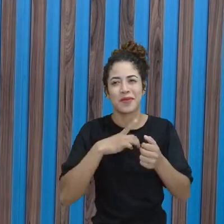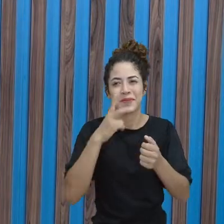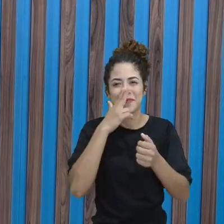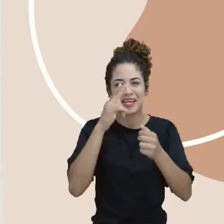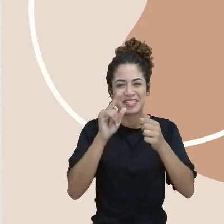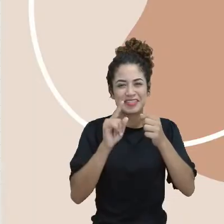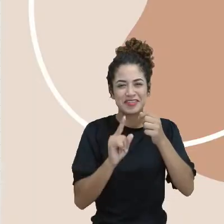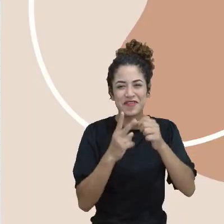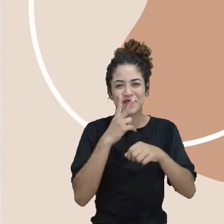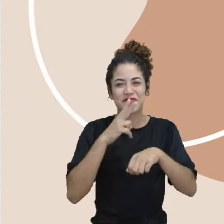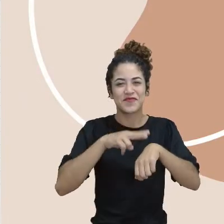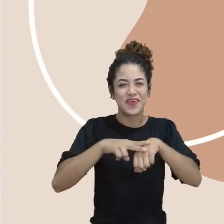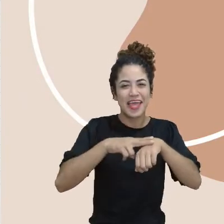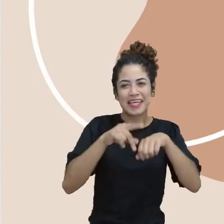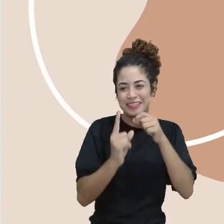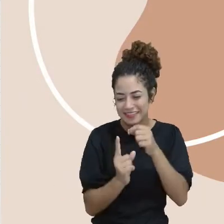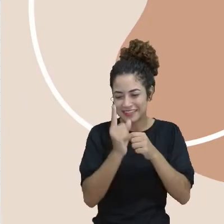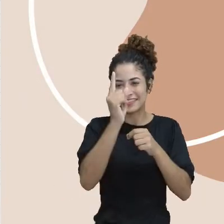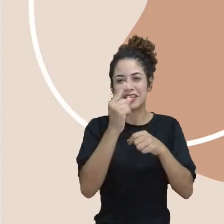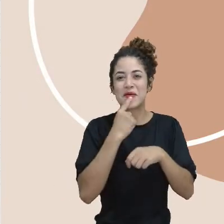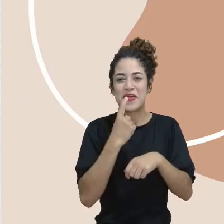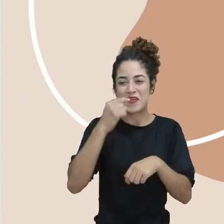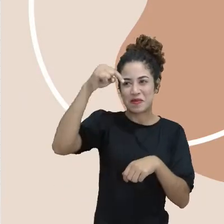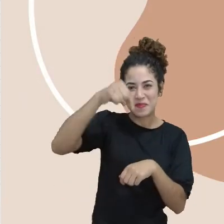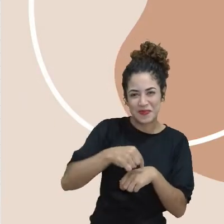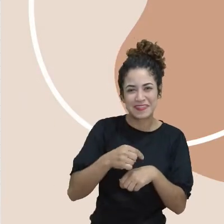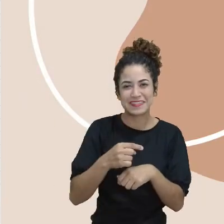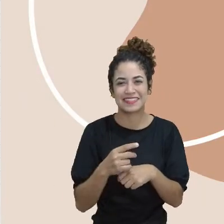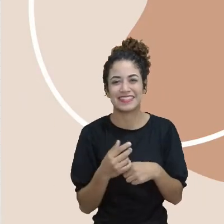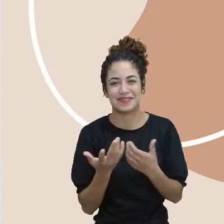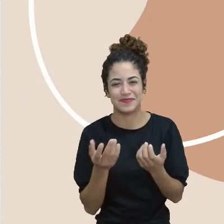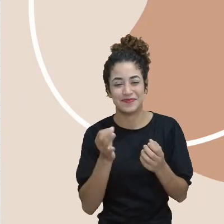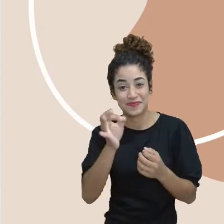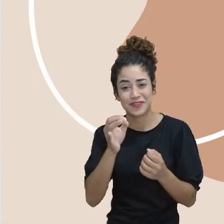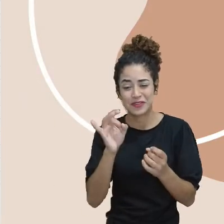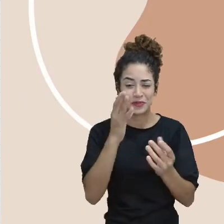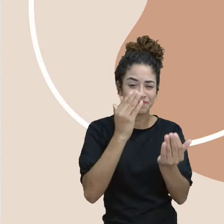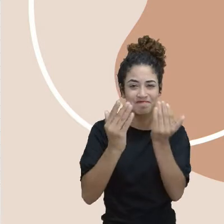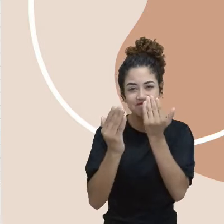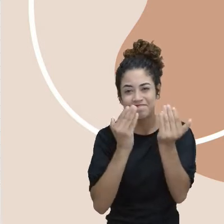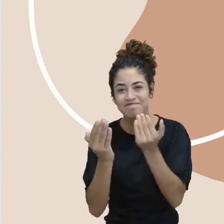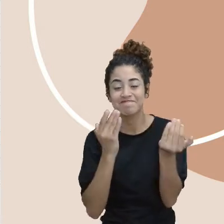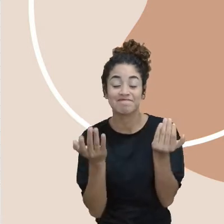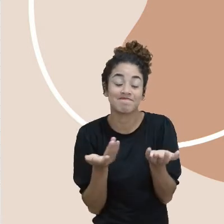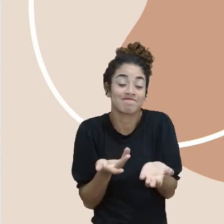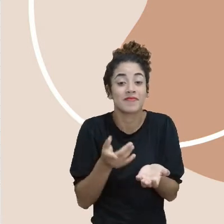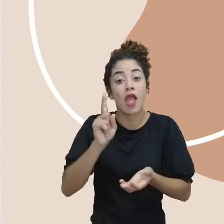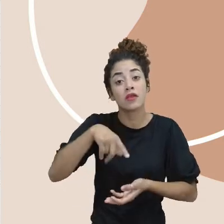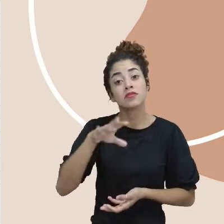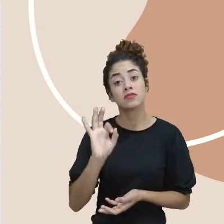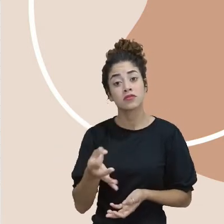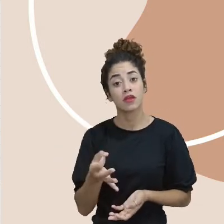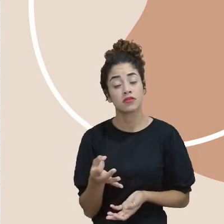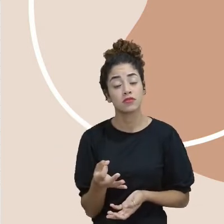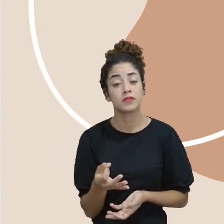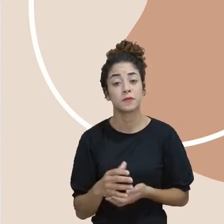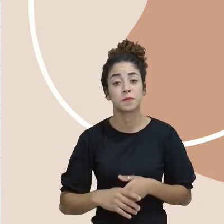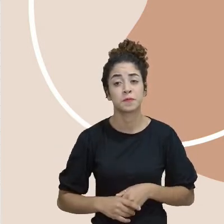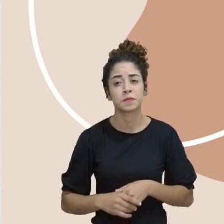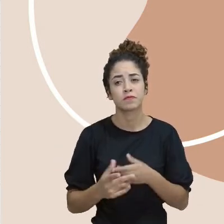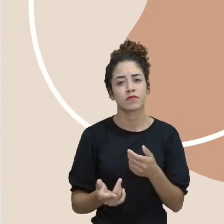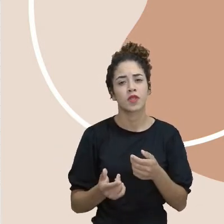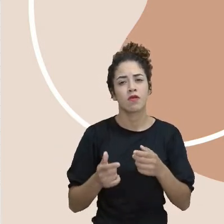porque subiu, tá vermelho é porque baixou, né, na posição aí. E é exatamente isso. Então, esse gráfico